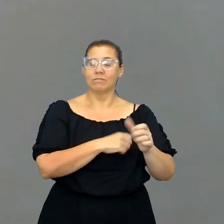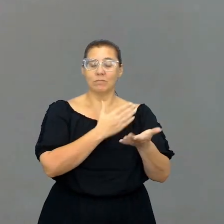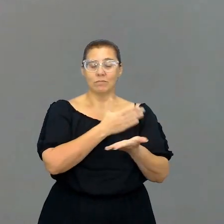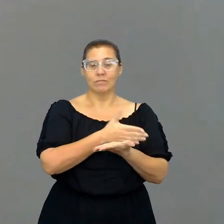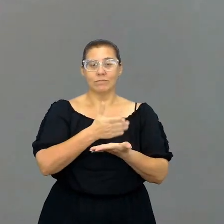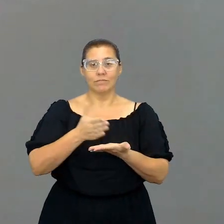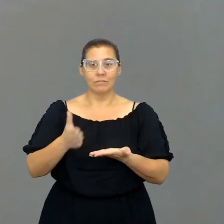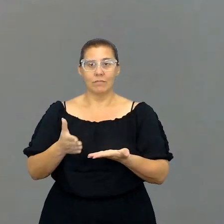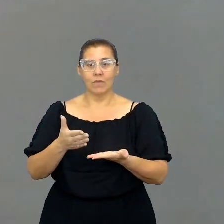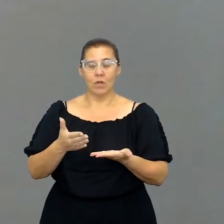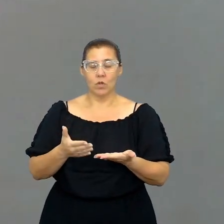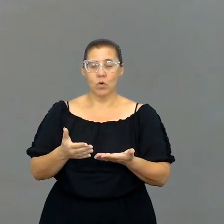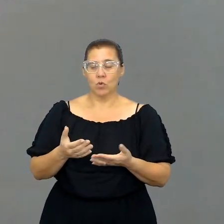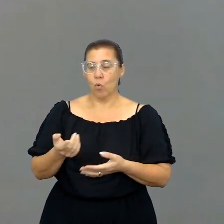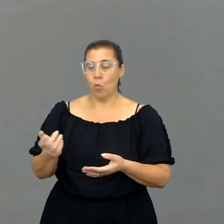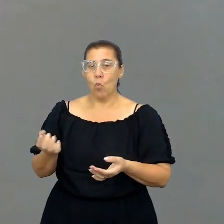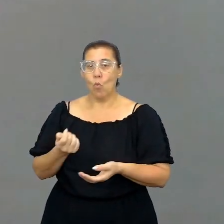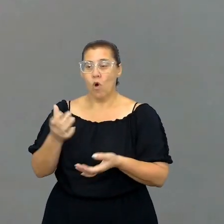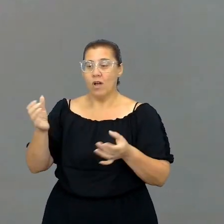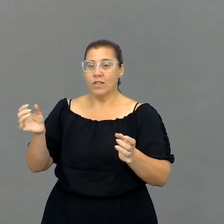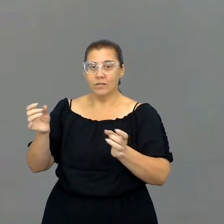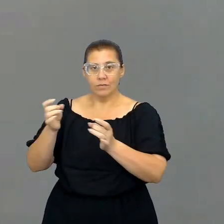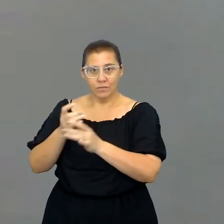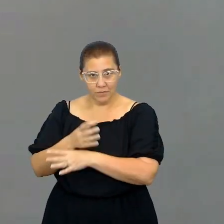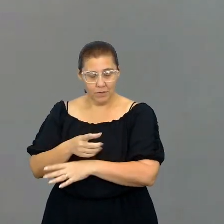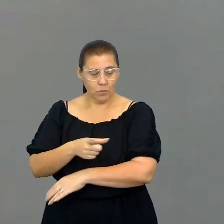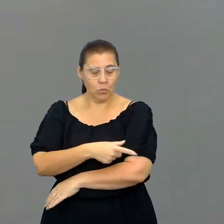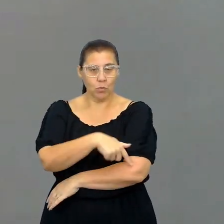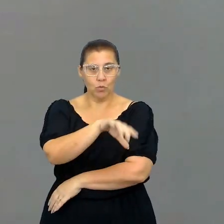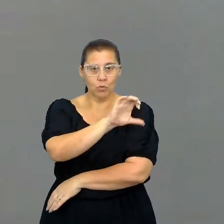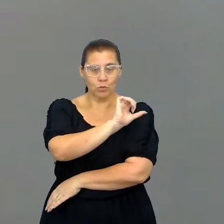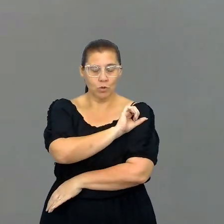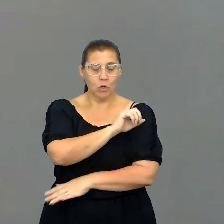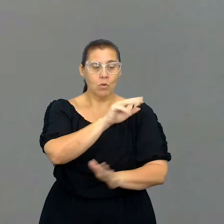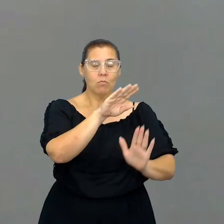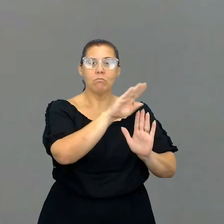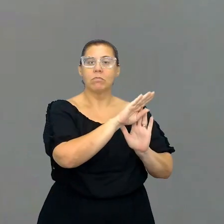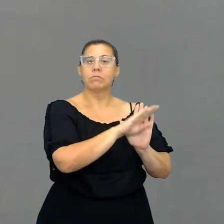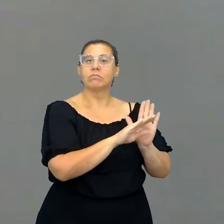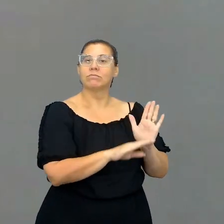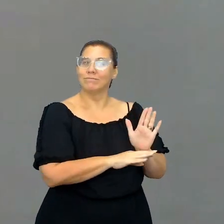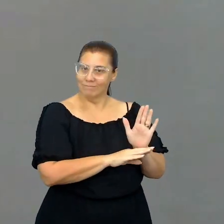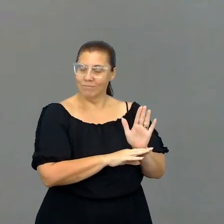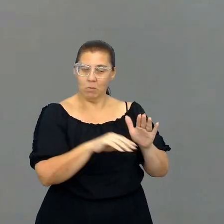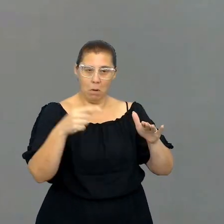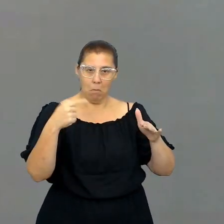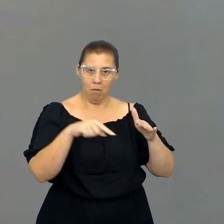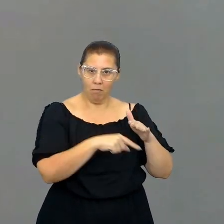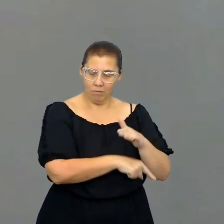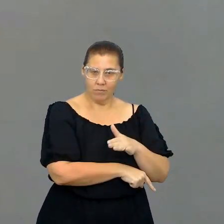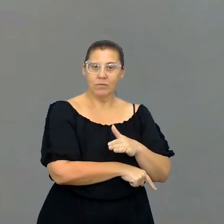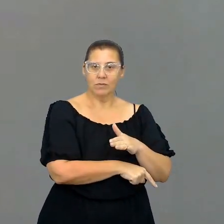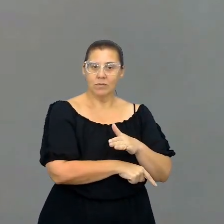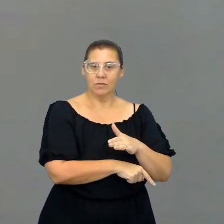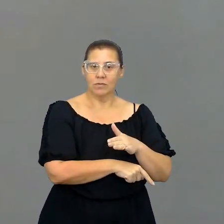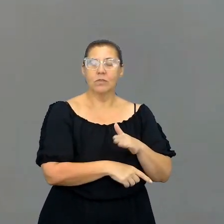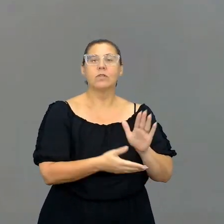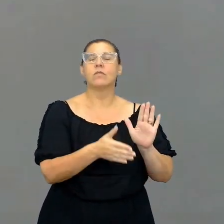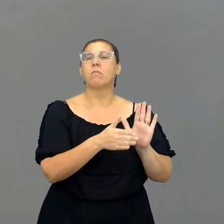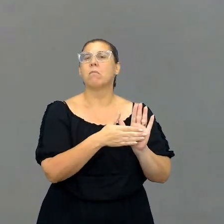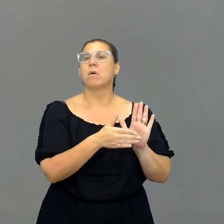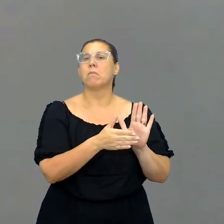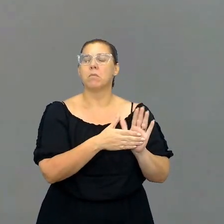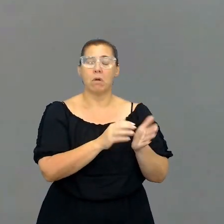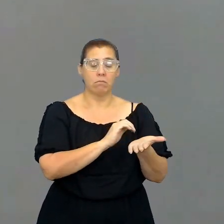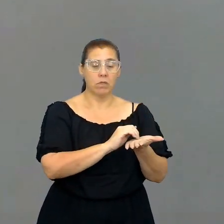dos anos finais do ensino fundamental, do Programa de Recuperação e Aprofundamento que foi proposto